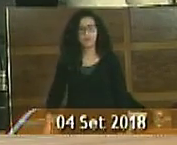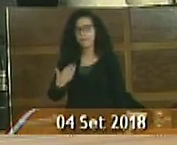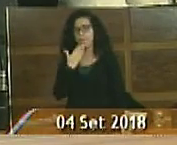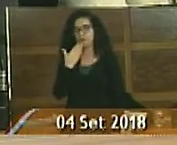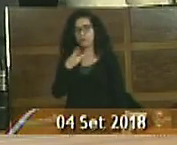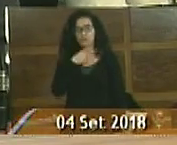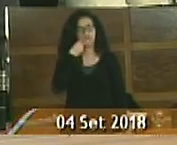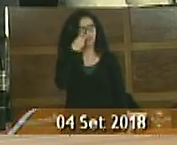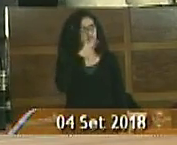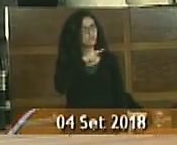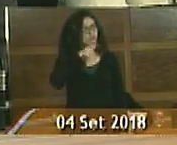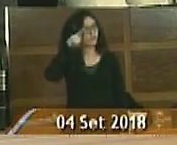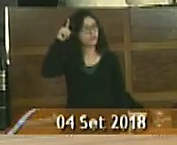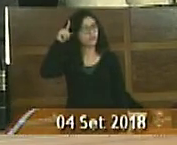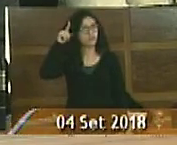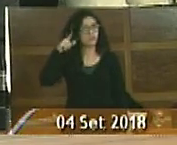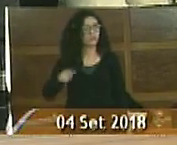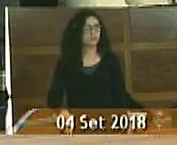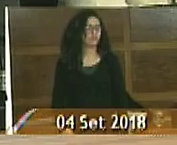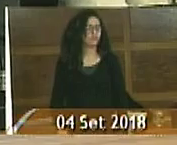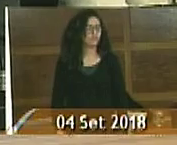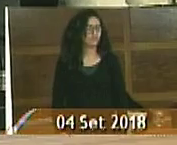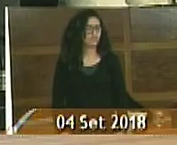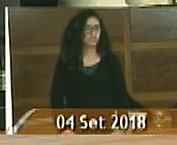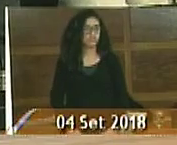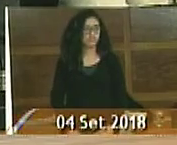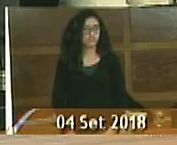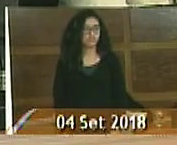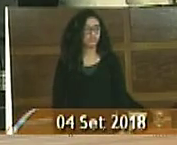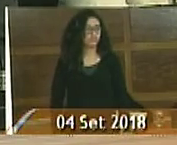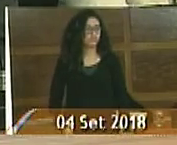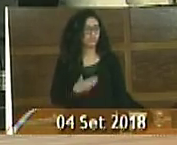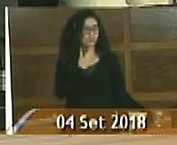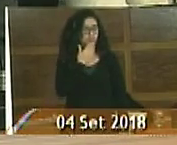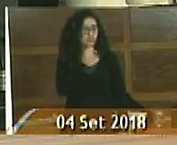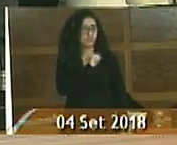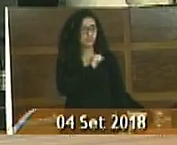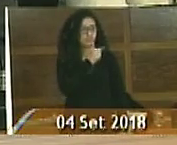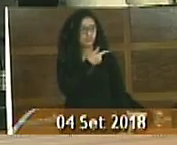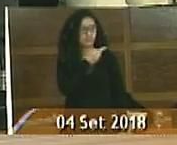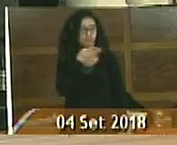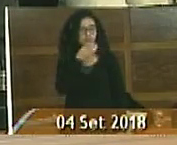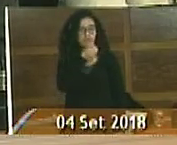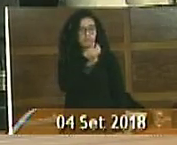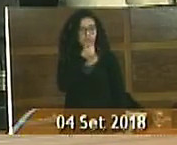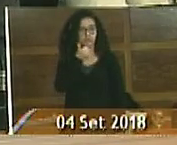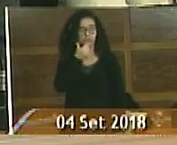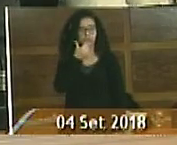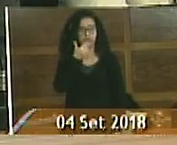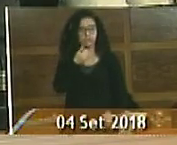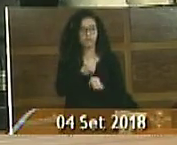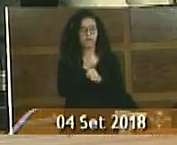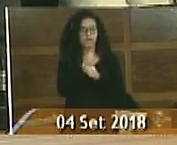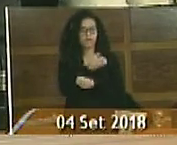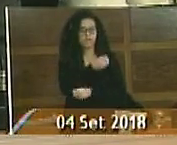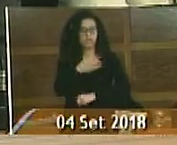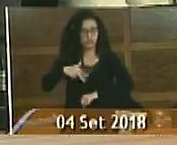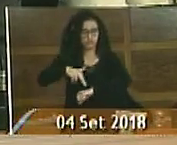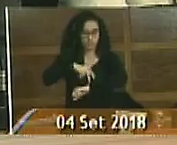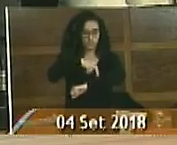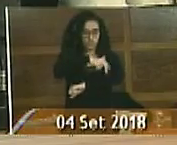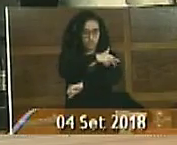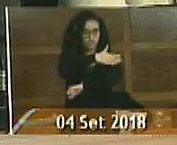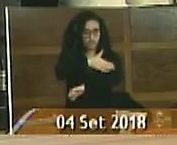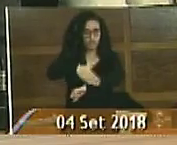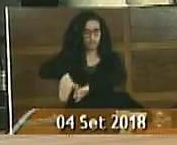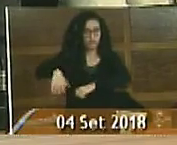Indicação Léo Marmoraria, que não tem mais marmoraria. Indicação 2461, reforma do calçamento da Praça do